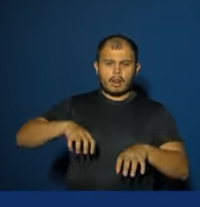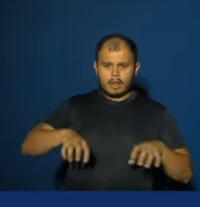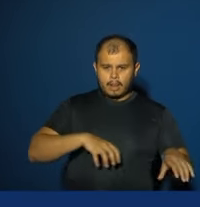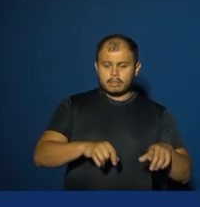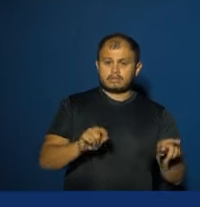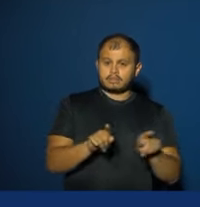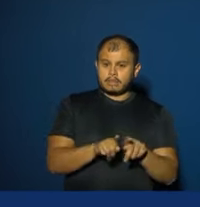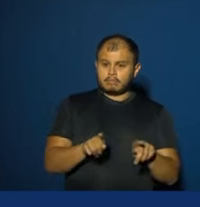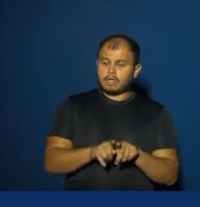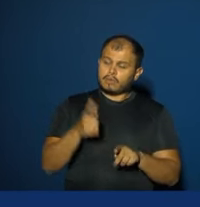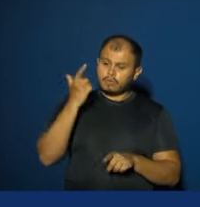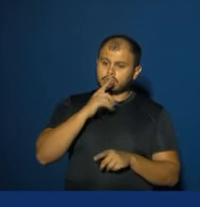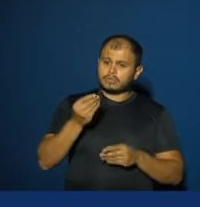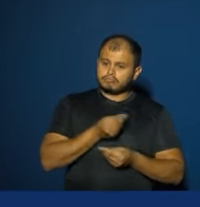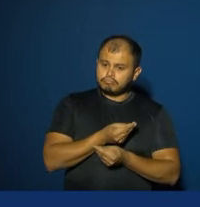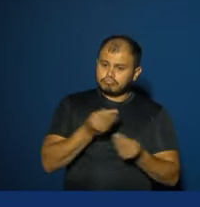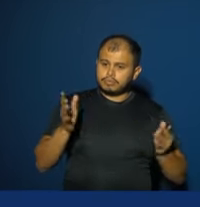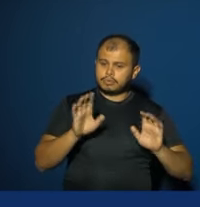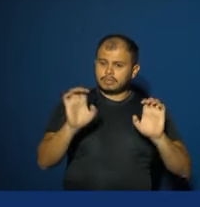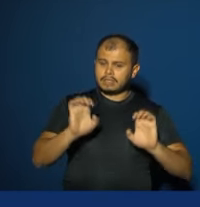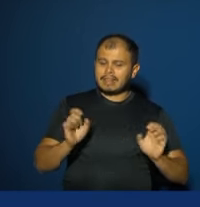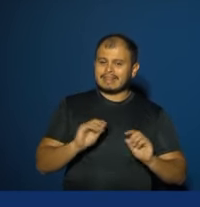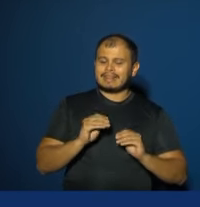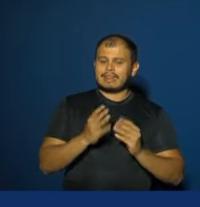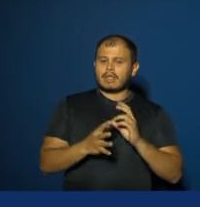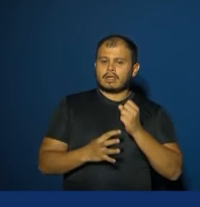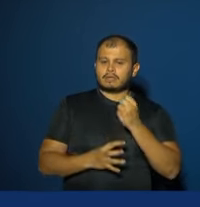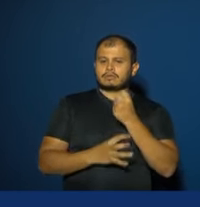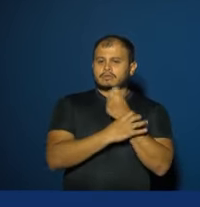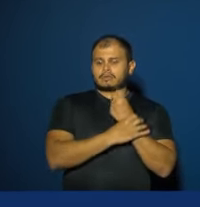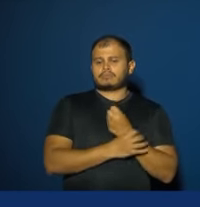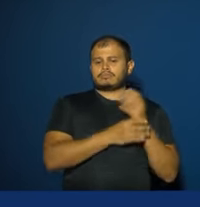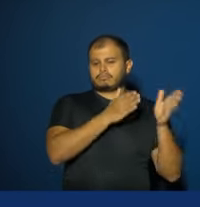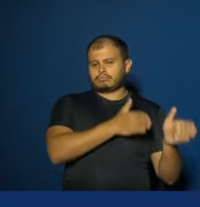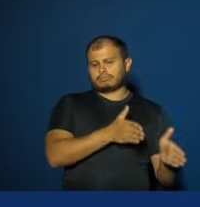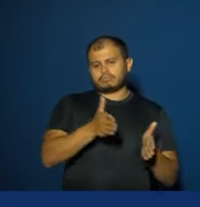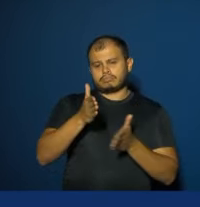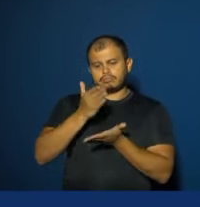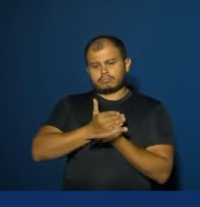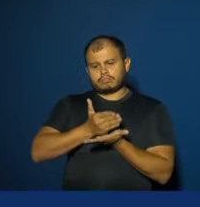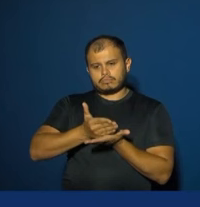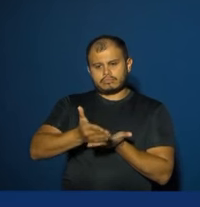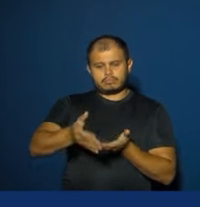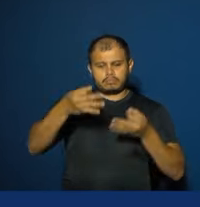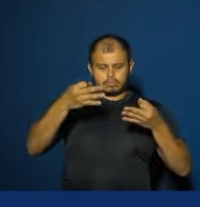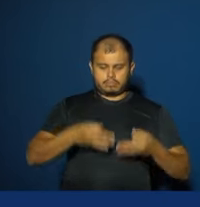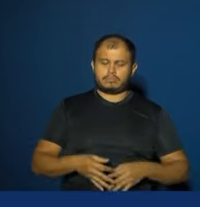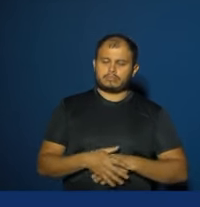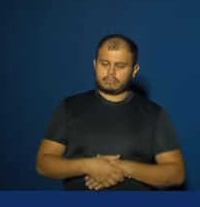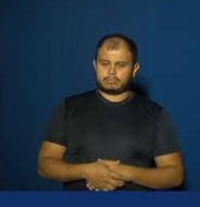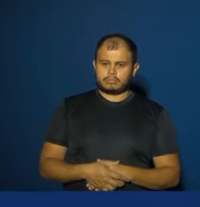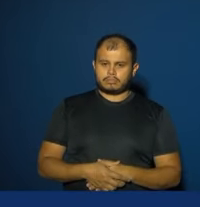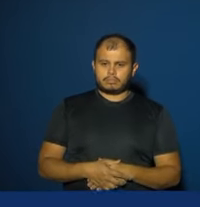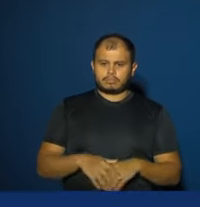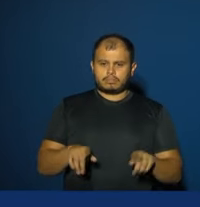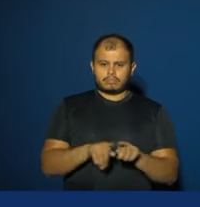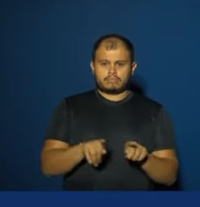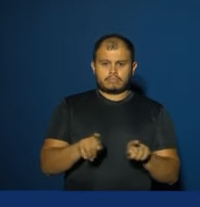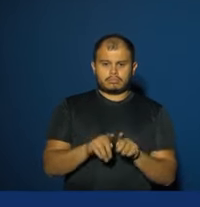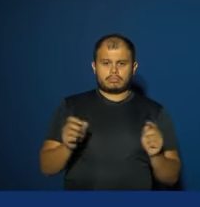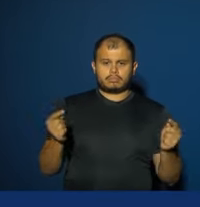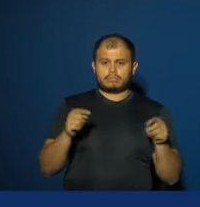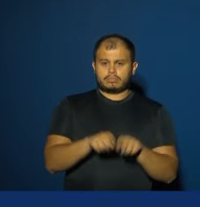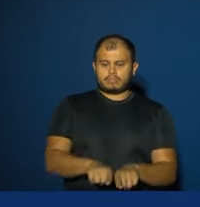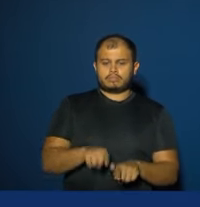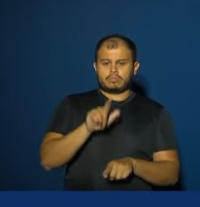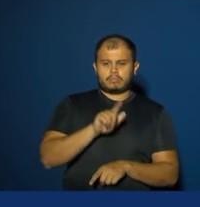propôs a estruturar e dar as garantias adequadas para o financiamento segundo passo e em conjunto com o BNDS foi